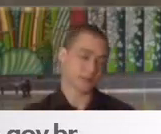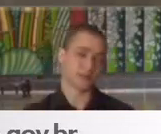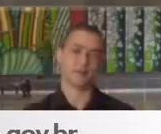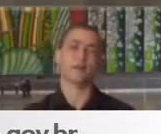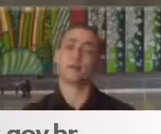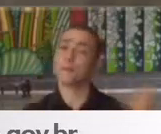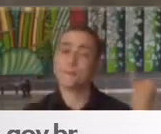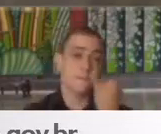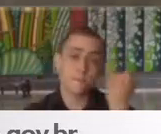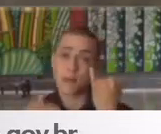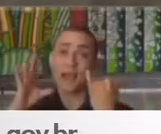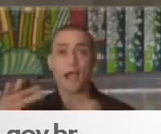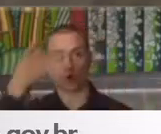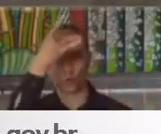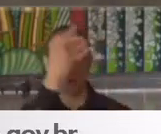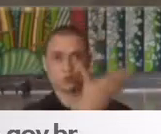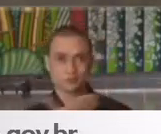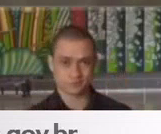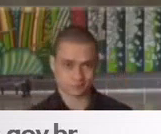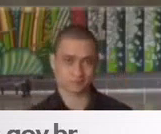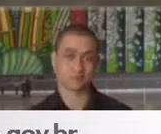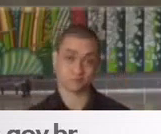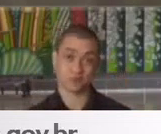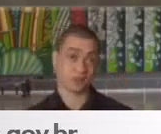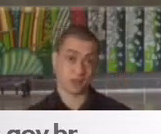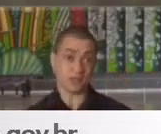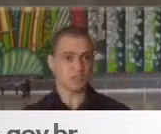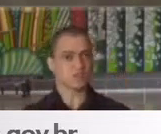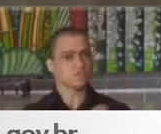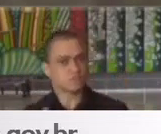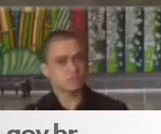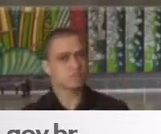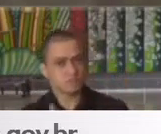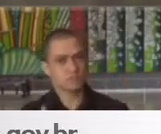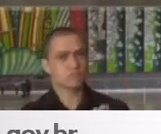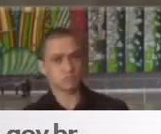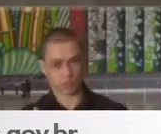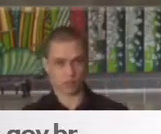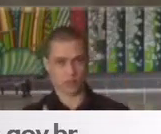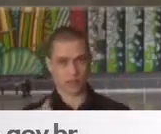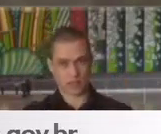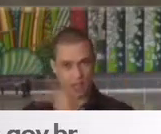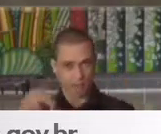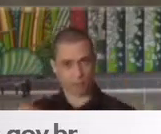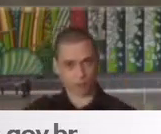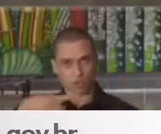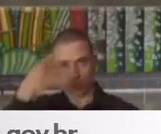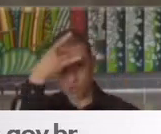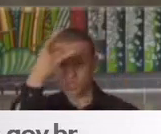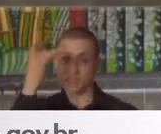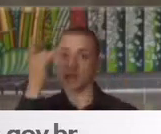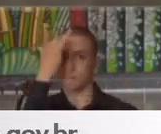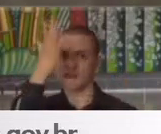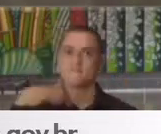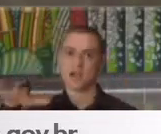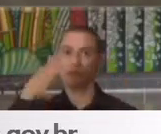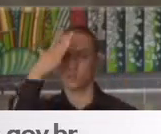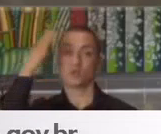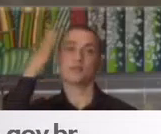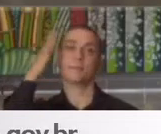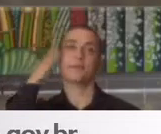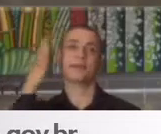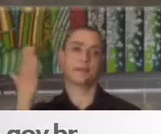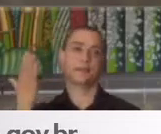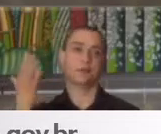conscientização vale muito mais do que isso, né? Se havendo conscientização por parte da população, isso facilita muito o trabalho do